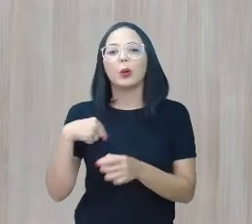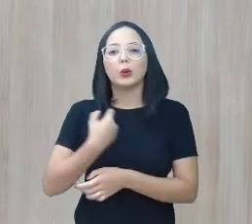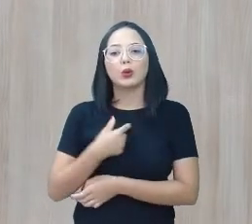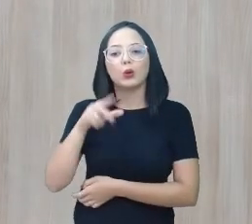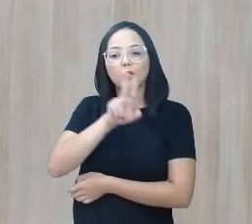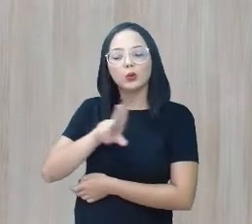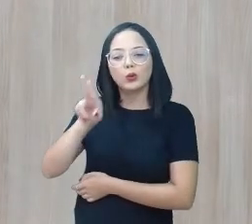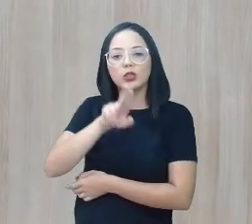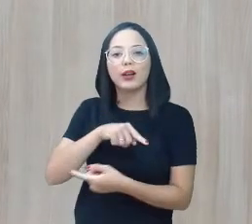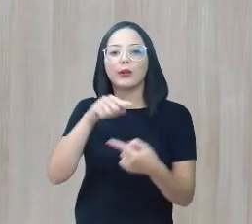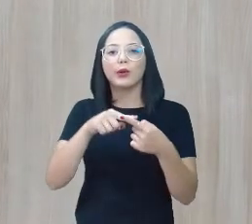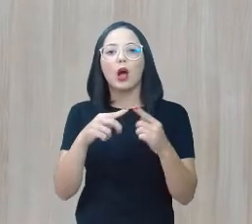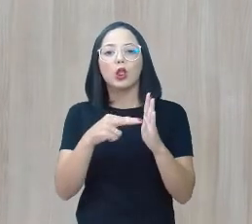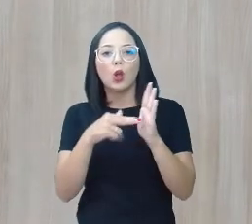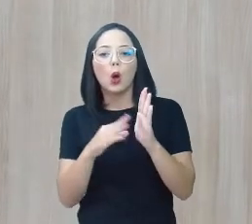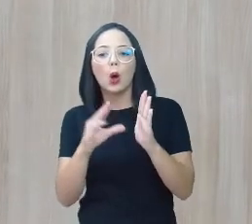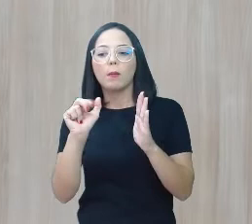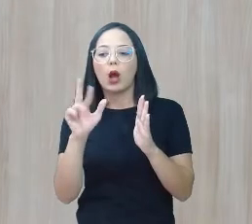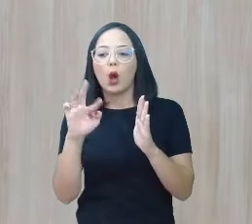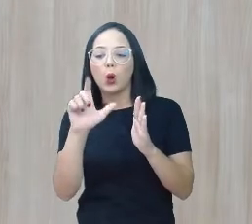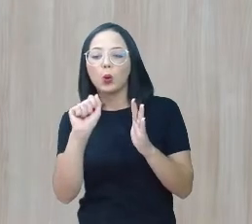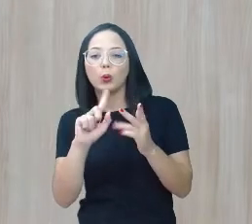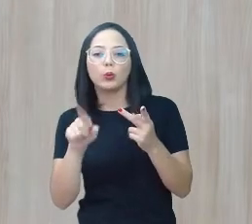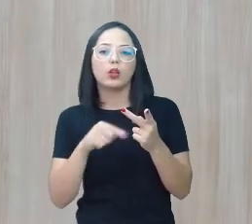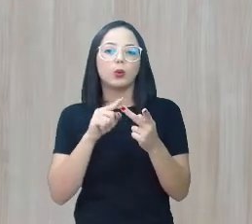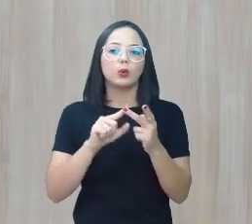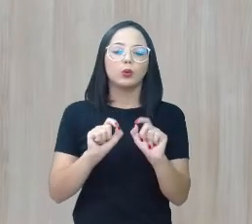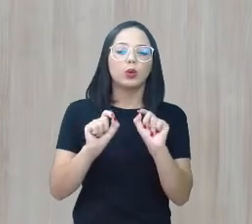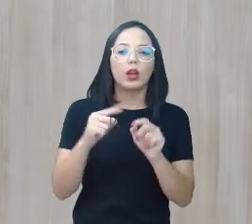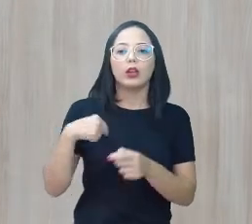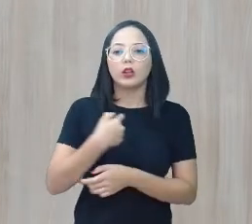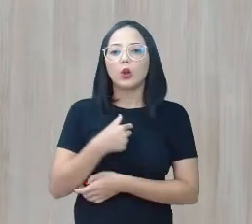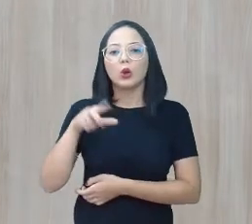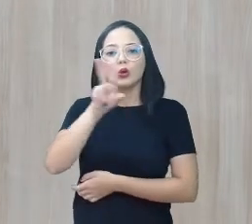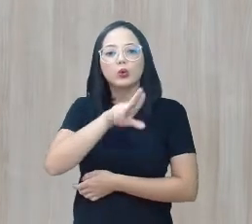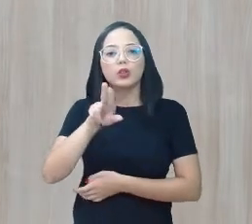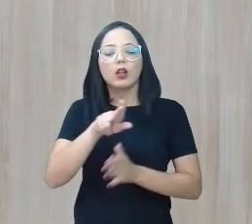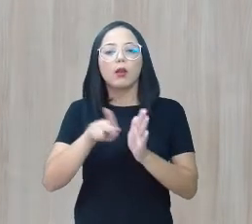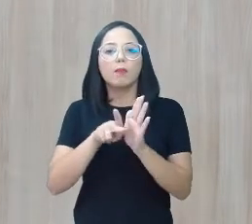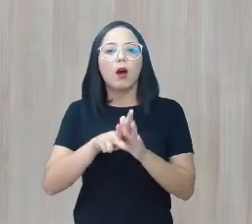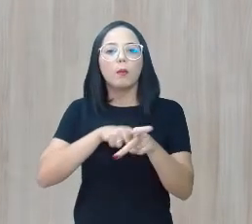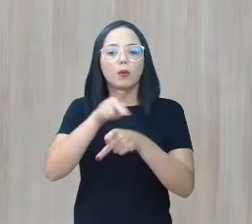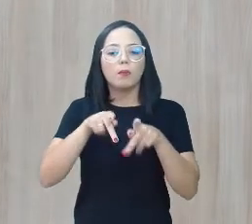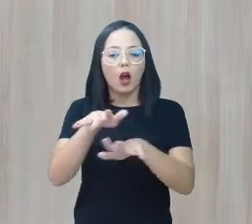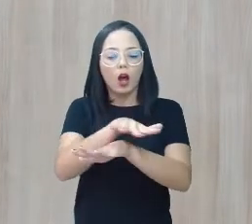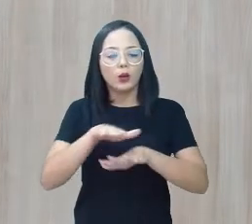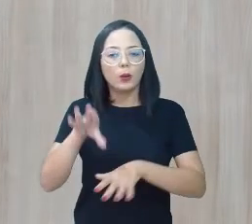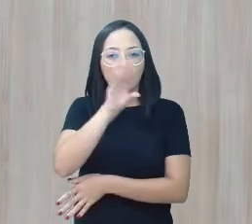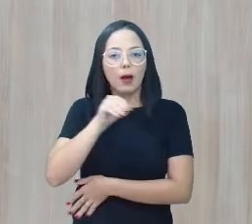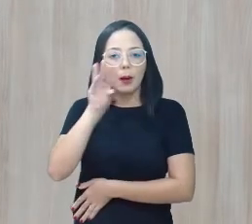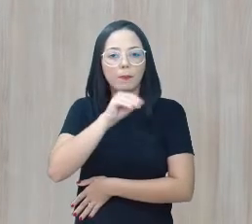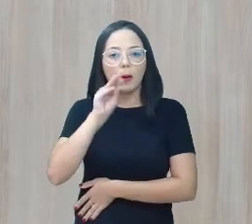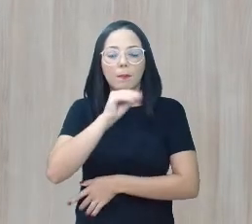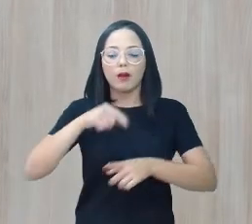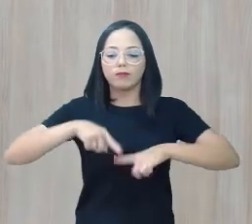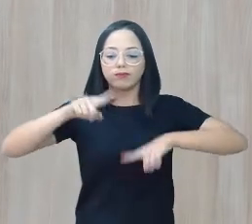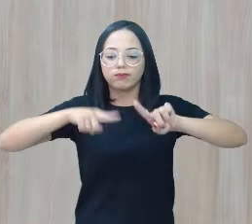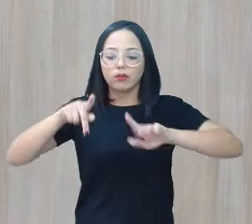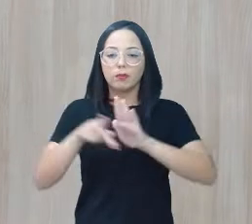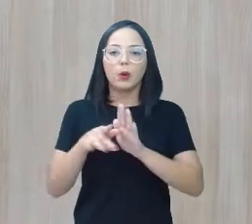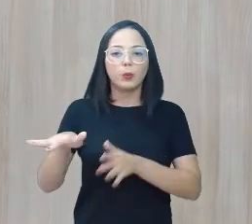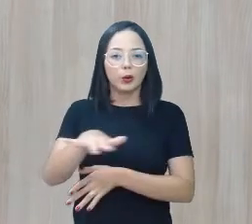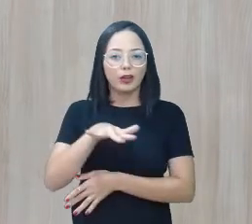usamos a norma culta, quando estamos usando, não é, a norma popular, não é, aquela variação